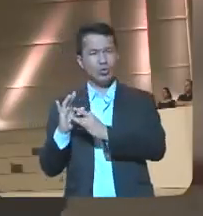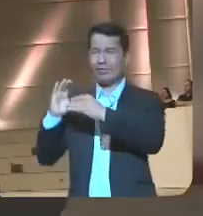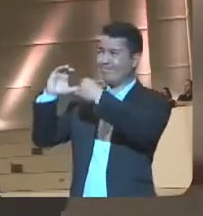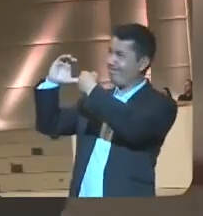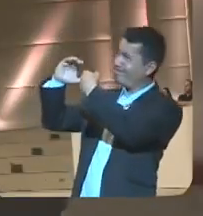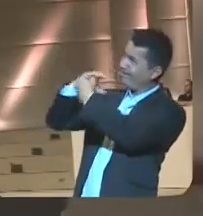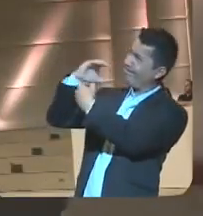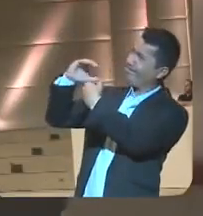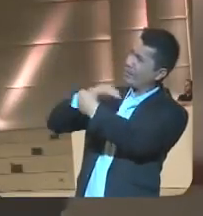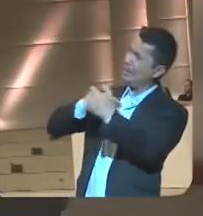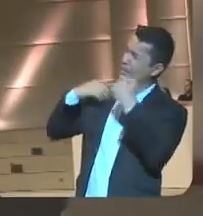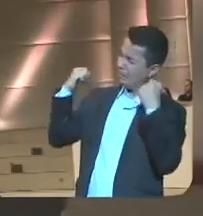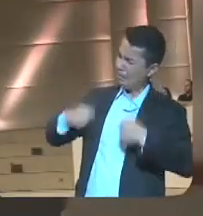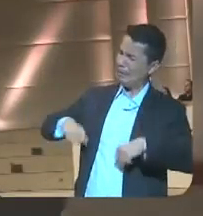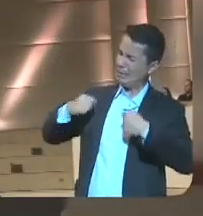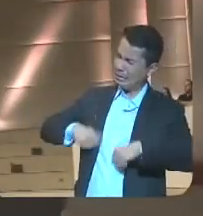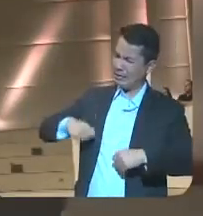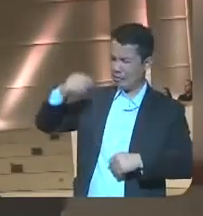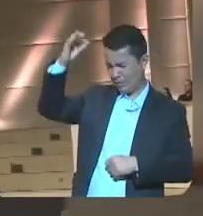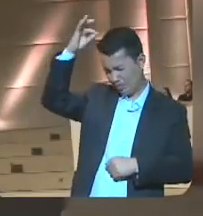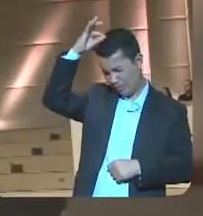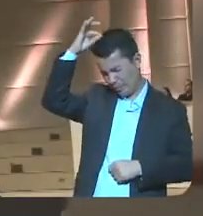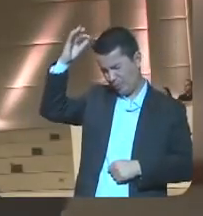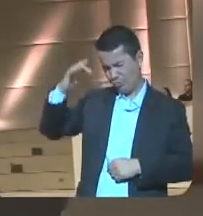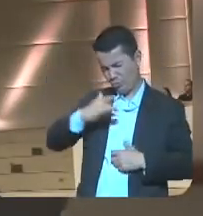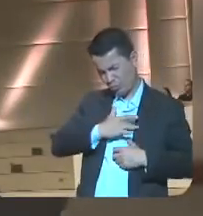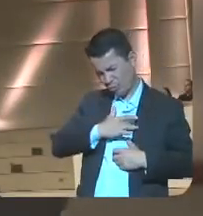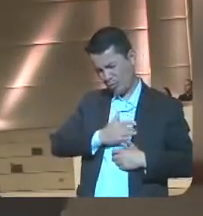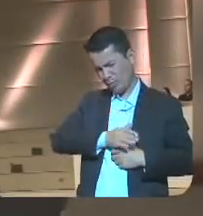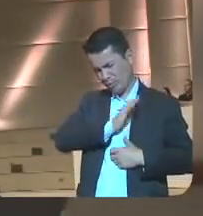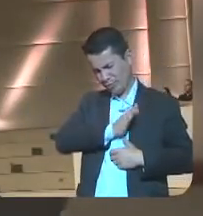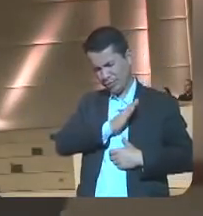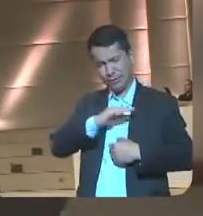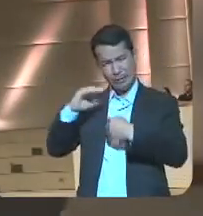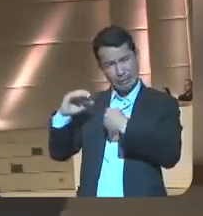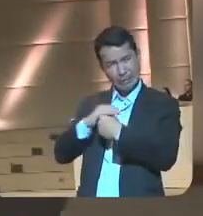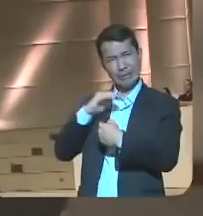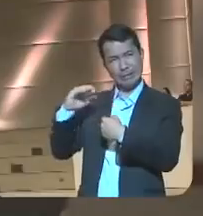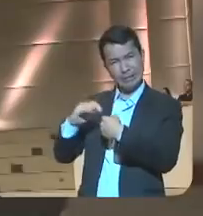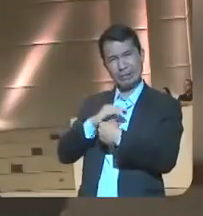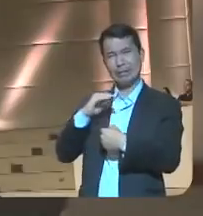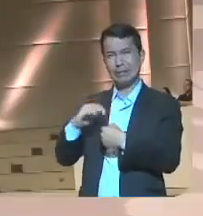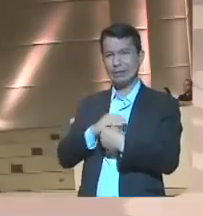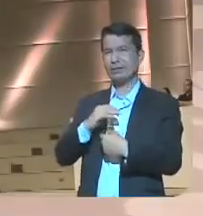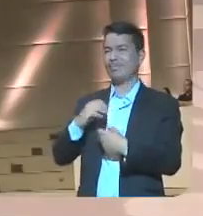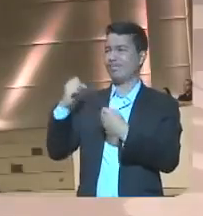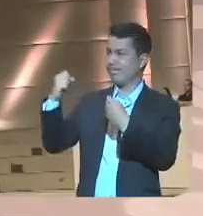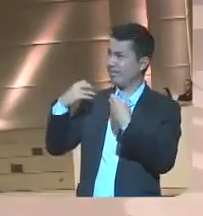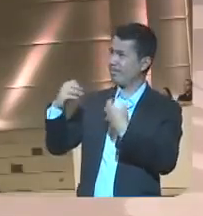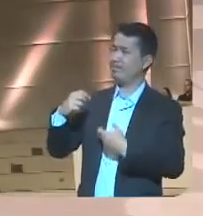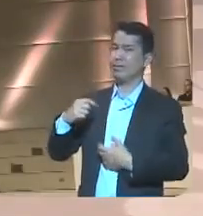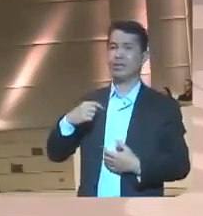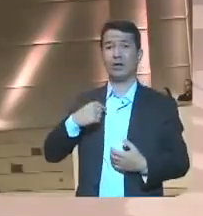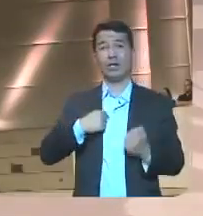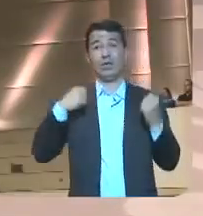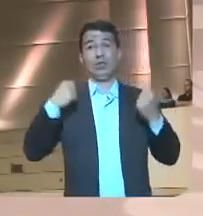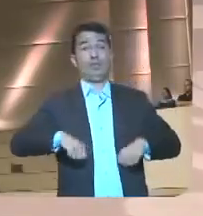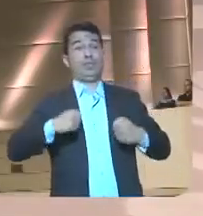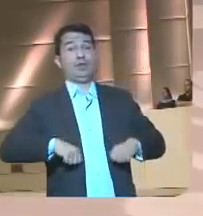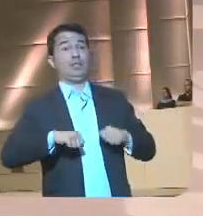espírito santo no meu coração atuando na minha consciência e por isso eu preciso que ele seja o